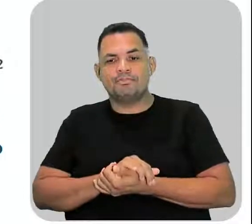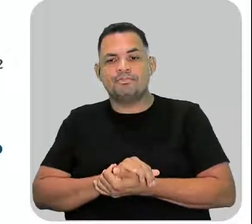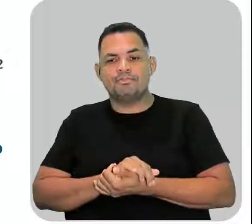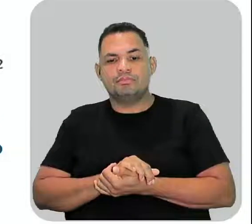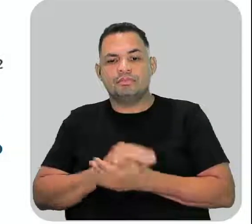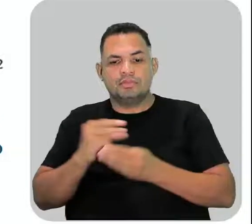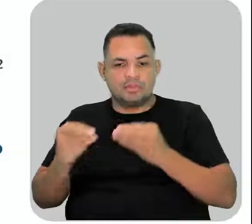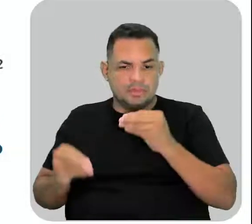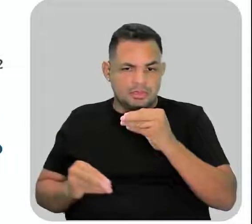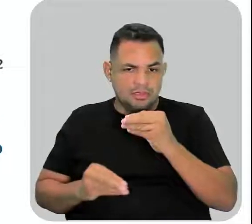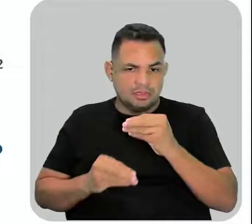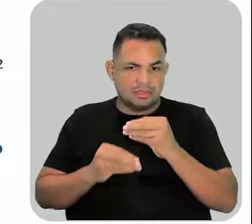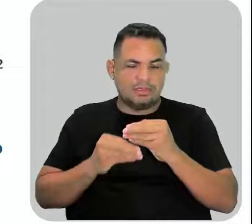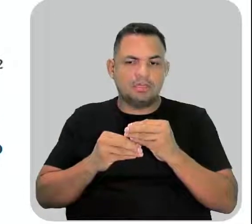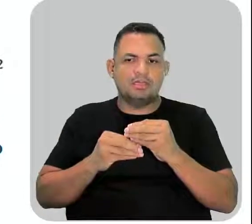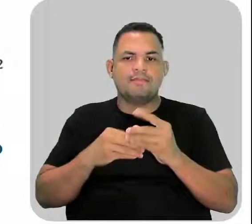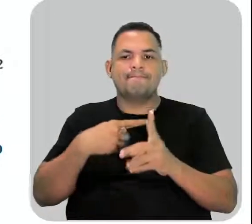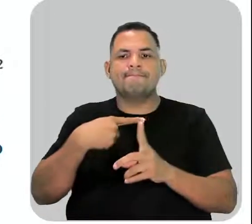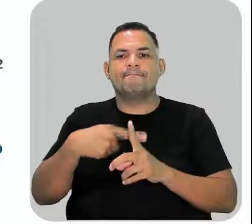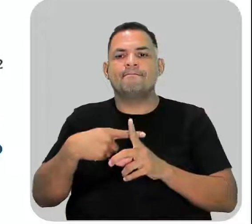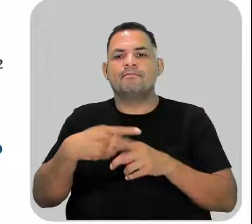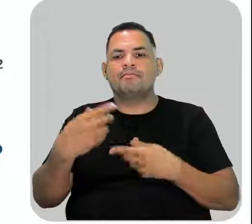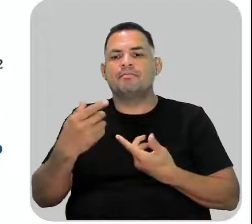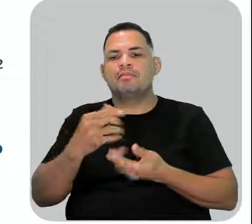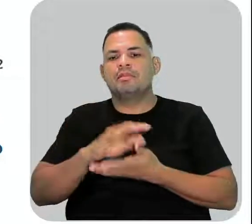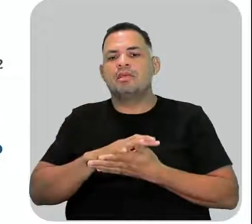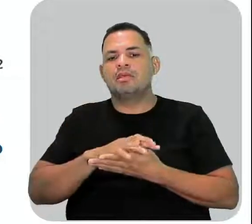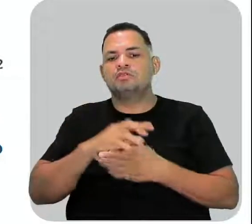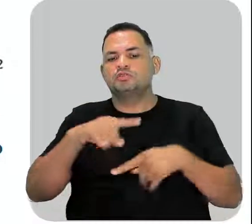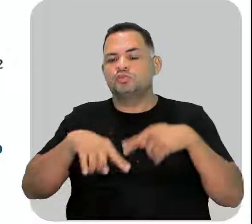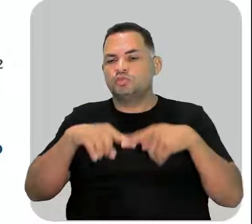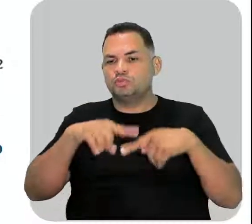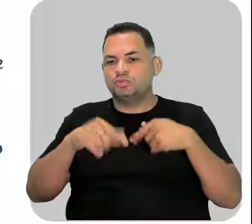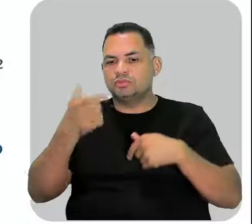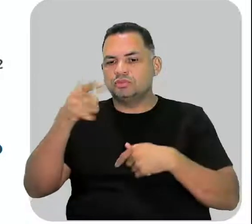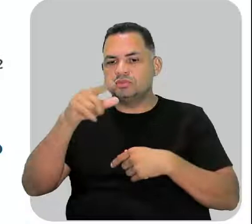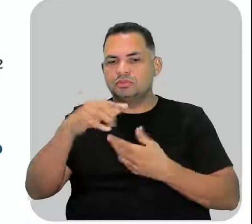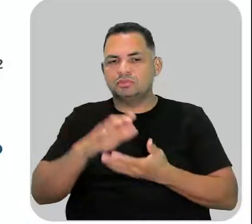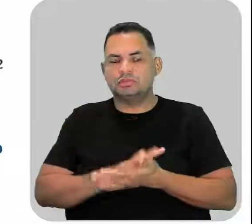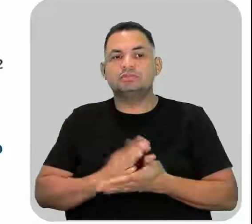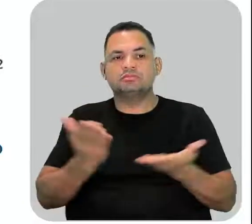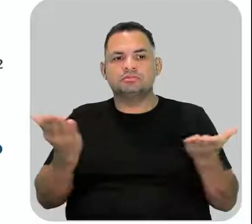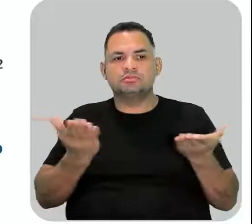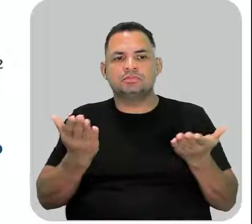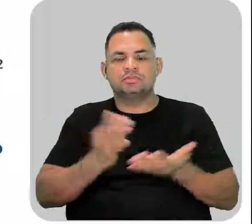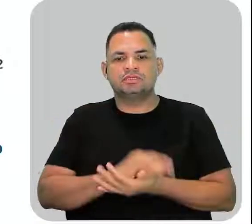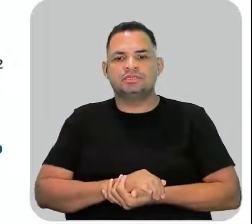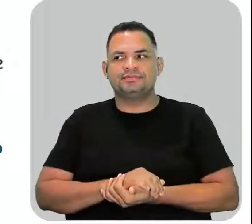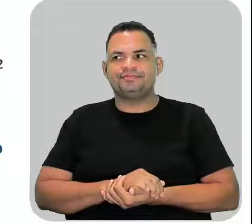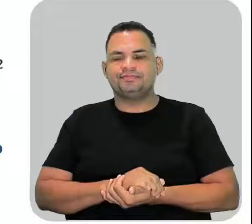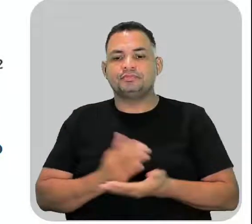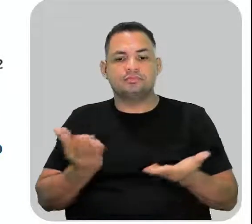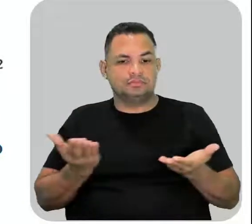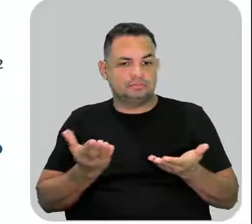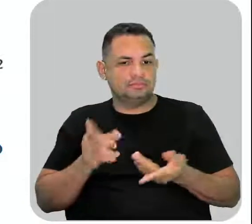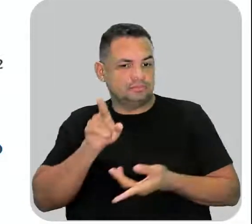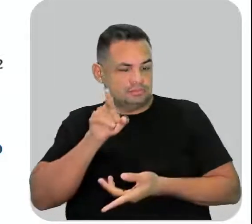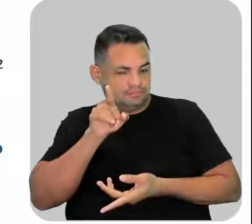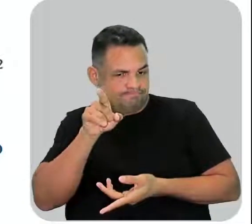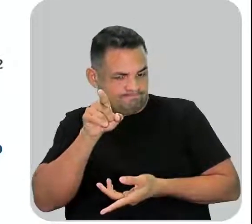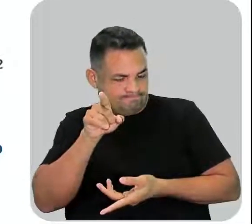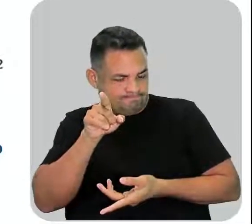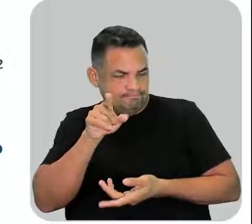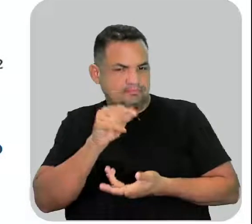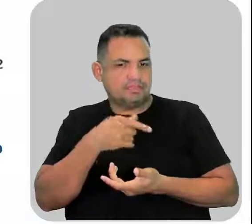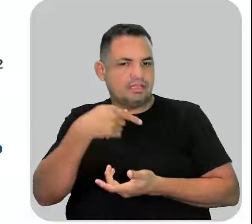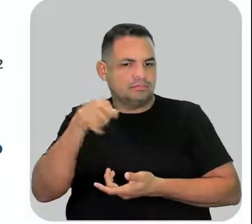adicionado mais reagentes aqui na outra ligação. E é isso aí, pessoal. Agora você vai lá,